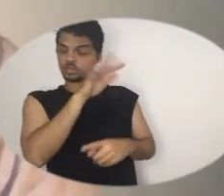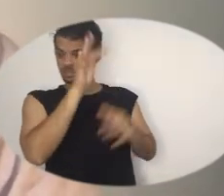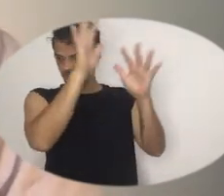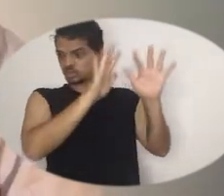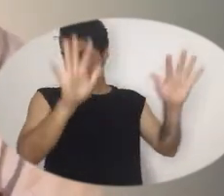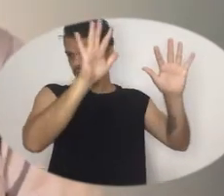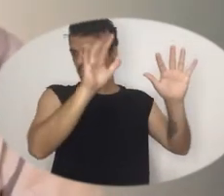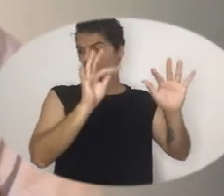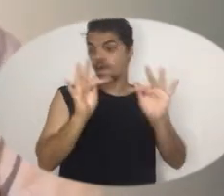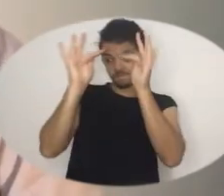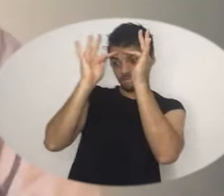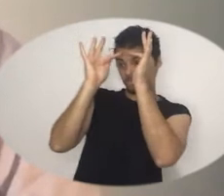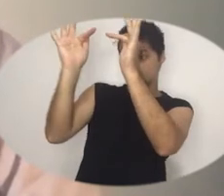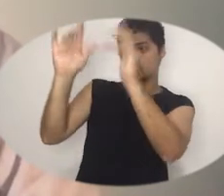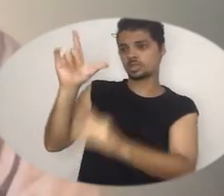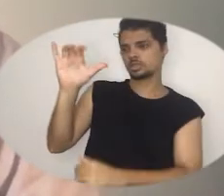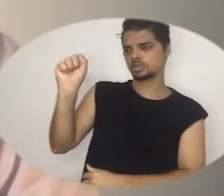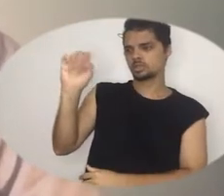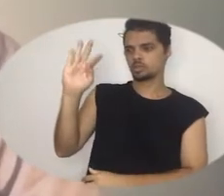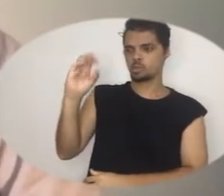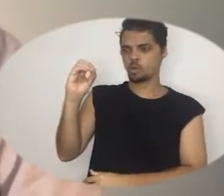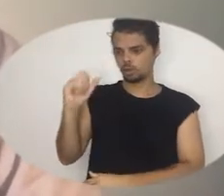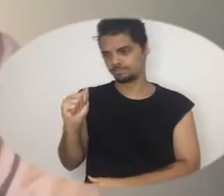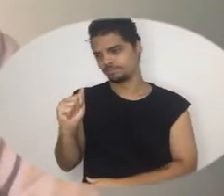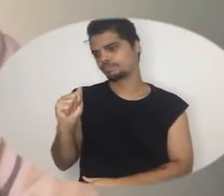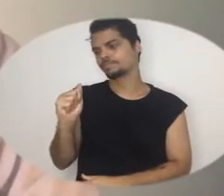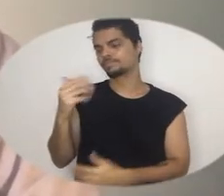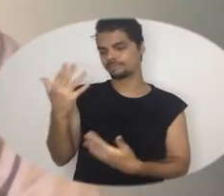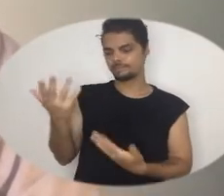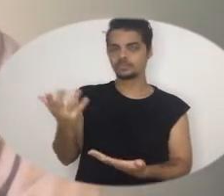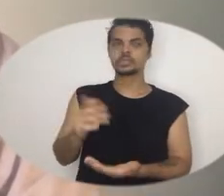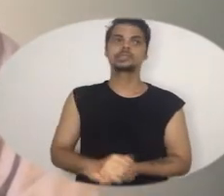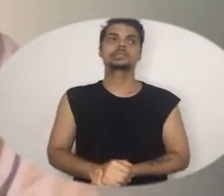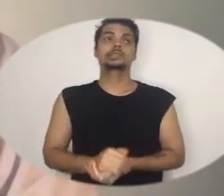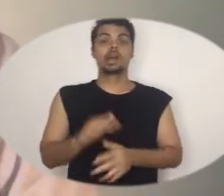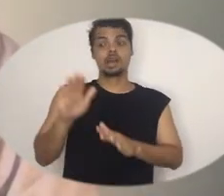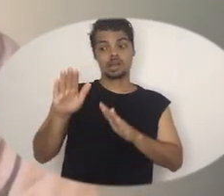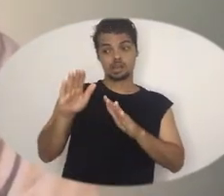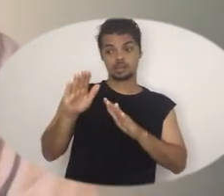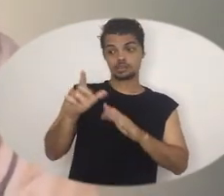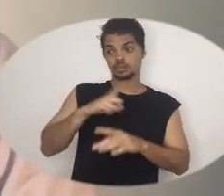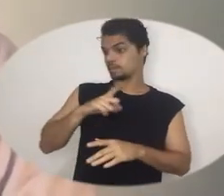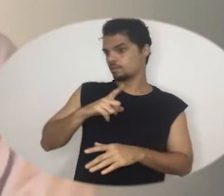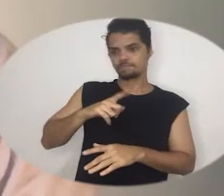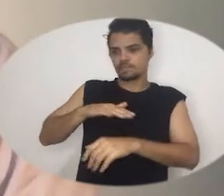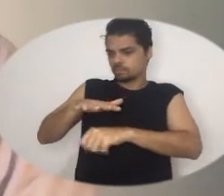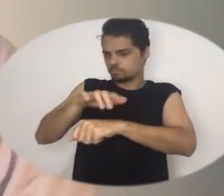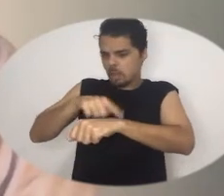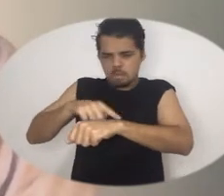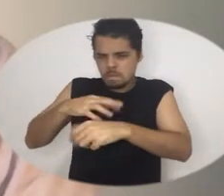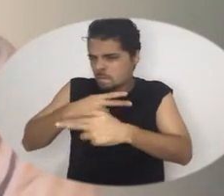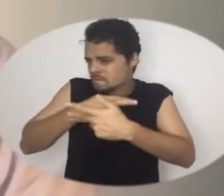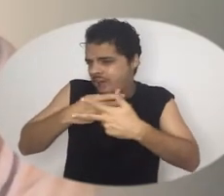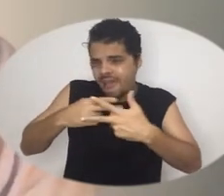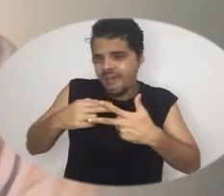a Lisboa Além disso durante muito tempo o império do Brasil é almejor anexar parte dos domínios